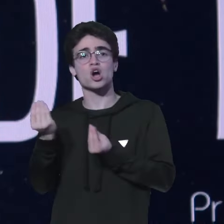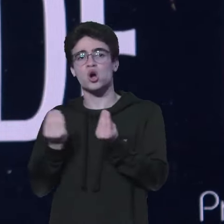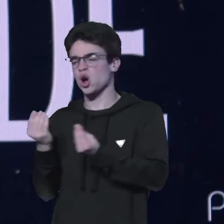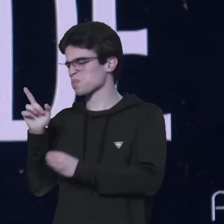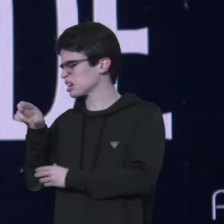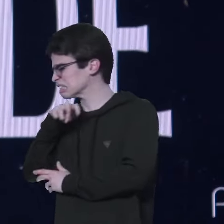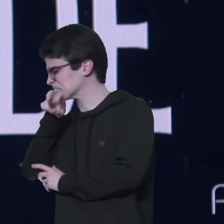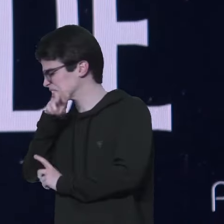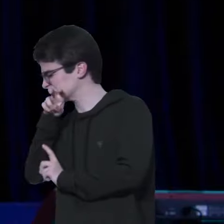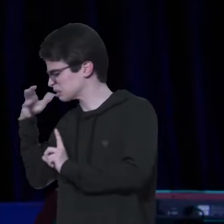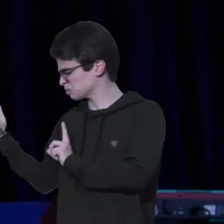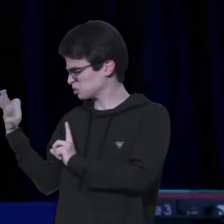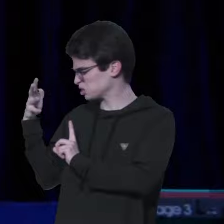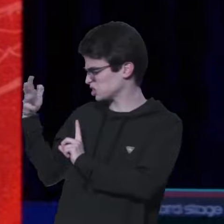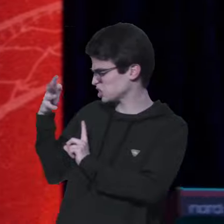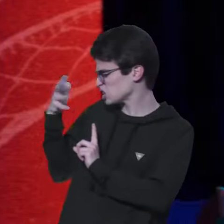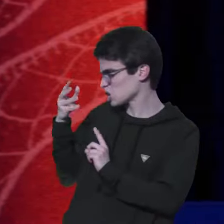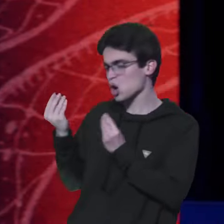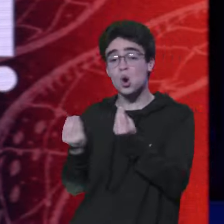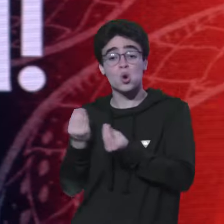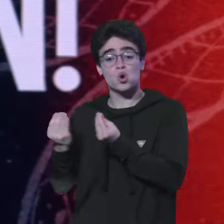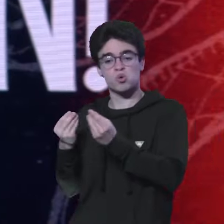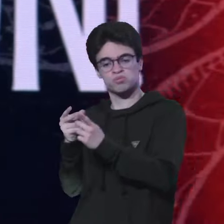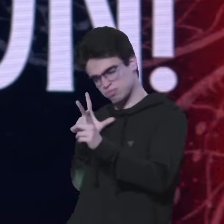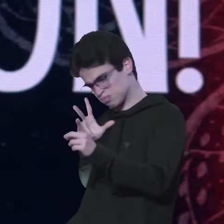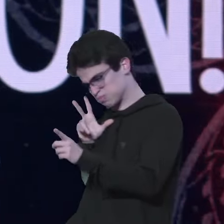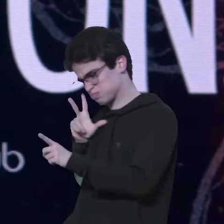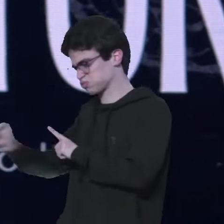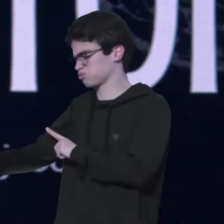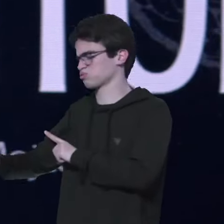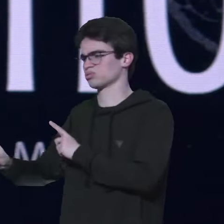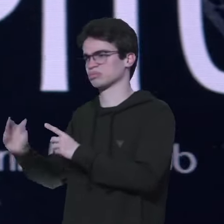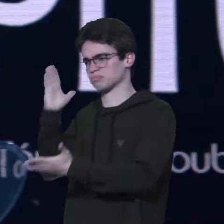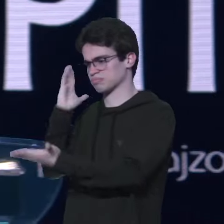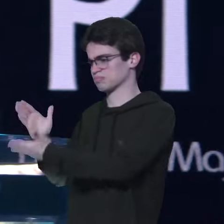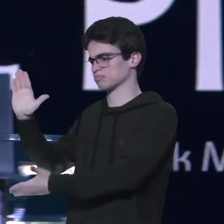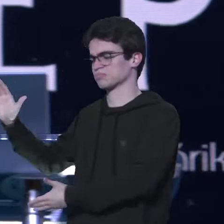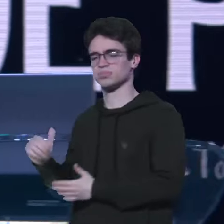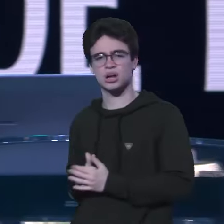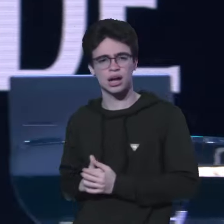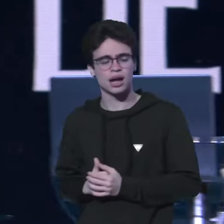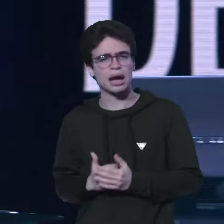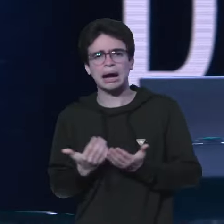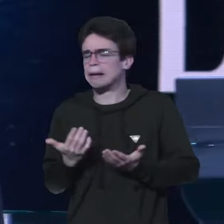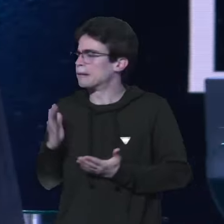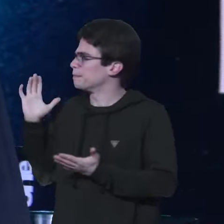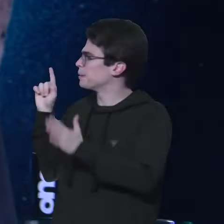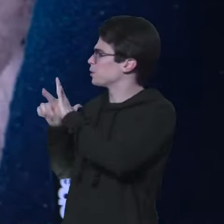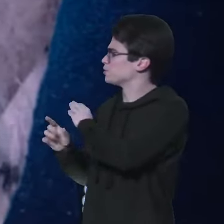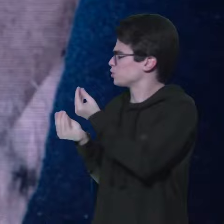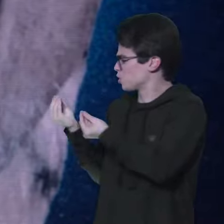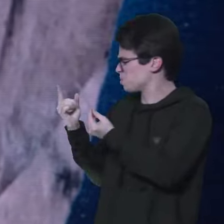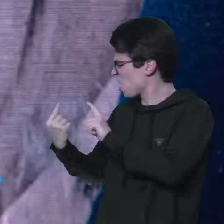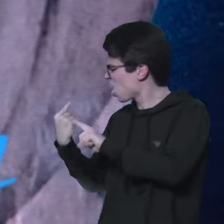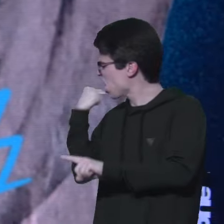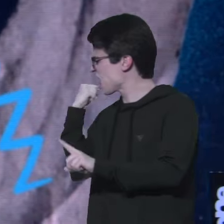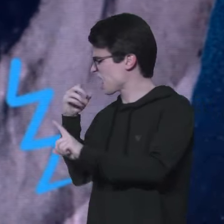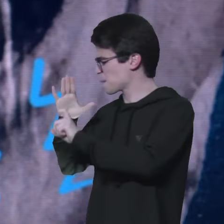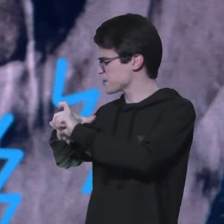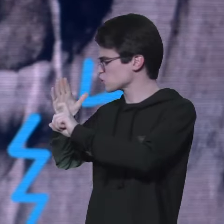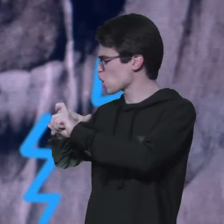Piton. Mas como assim, pastor? Não é um deus da mitologia grega? Só que se você estuda